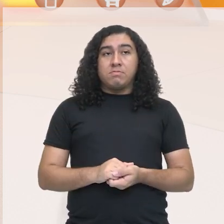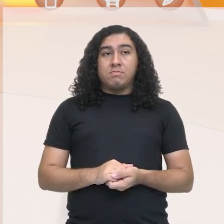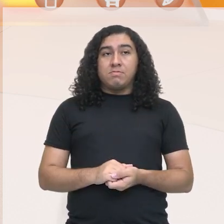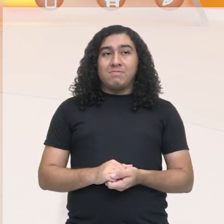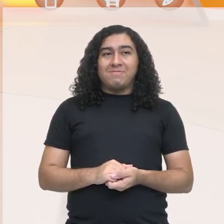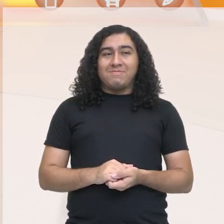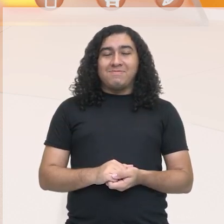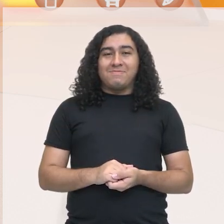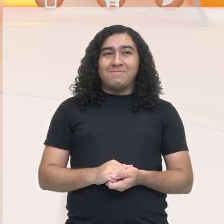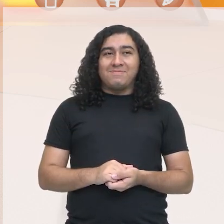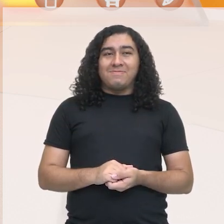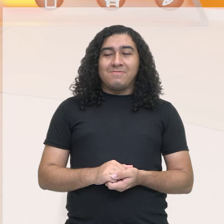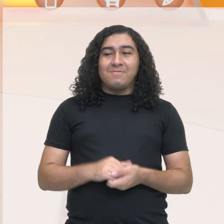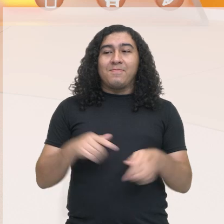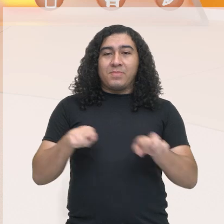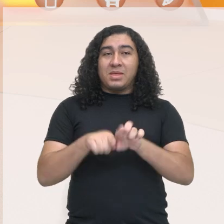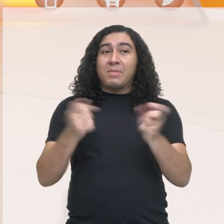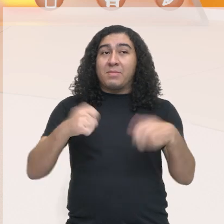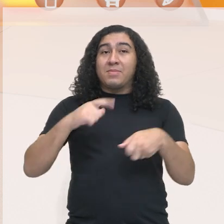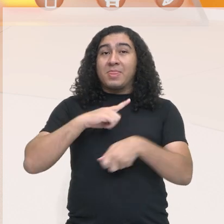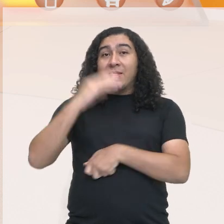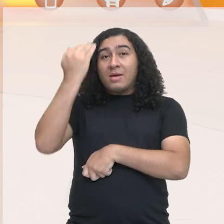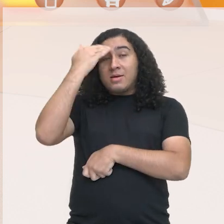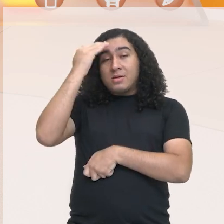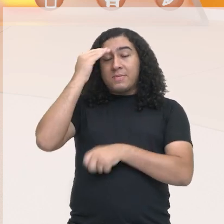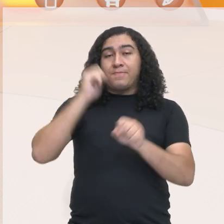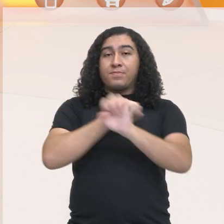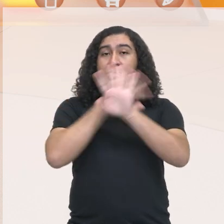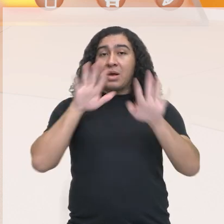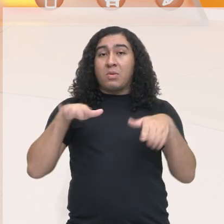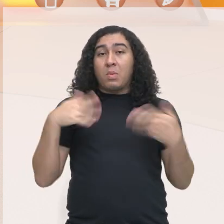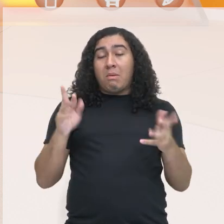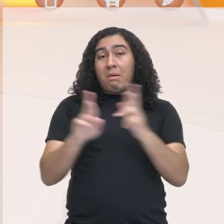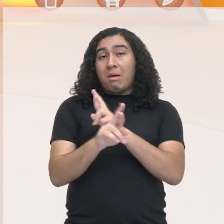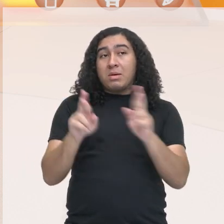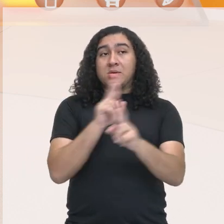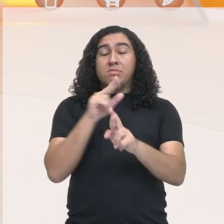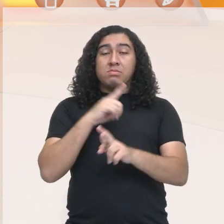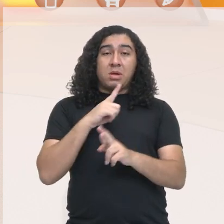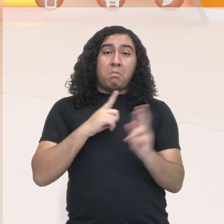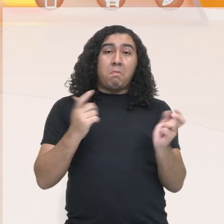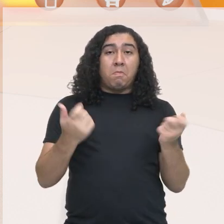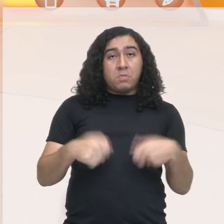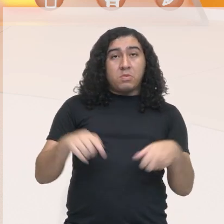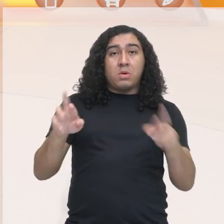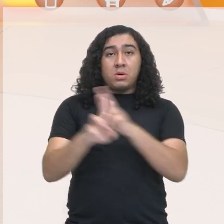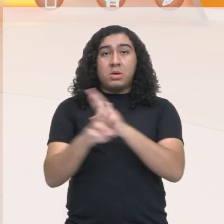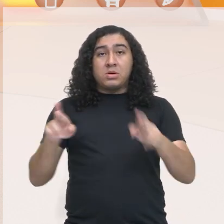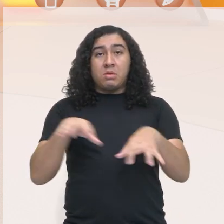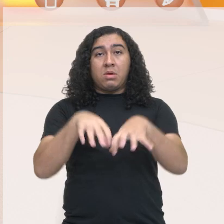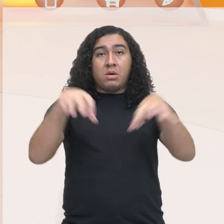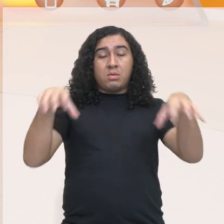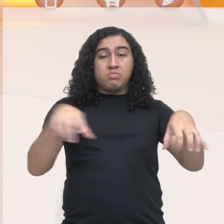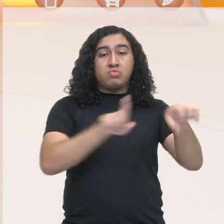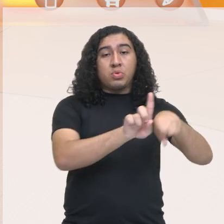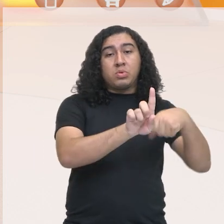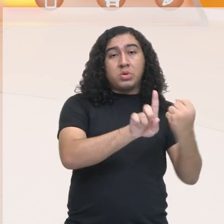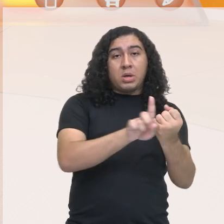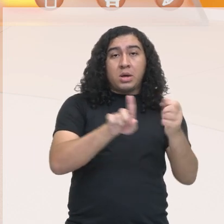vamos fazer entender um pouquinho aqui quais são as relações que existem entre